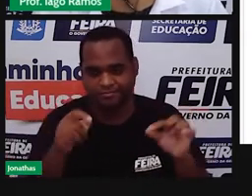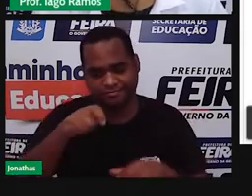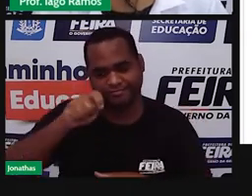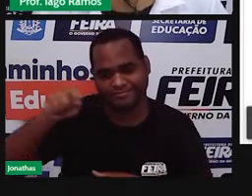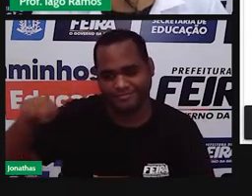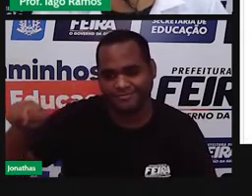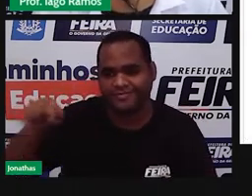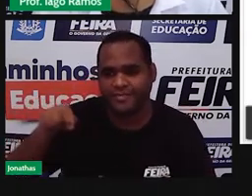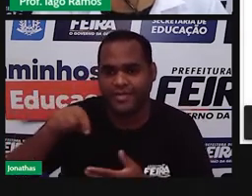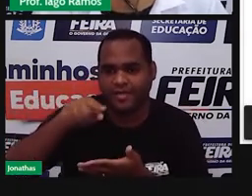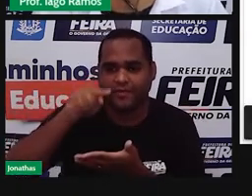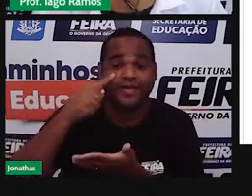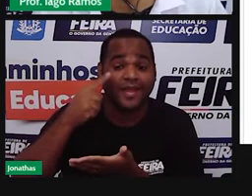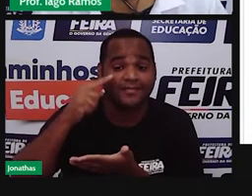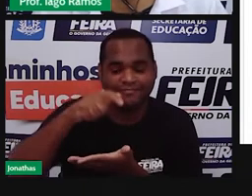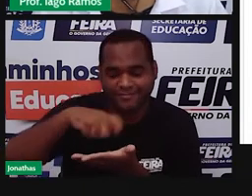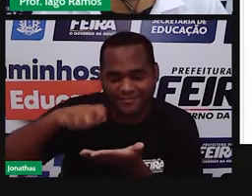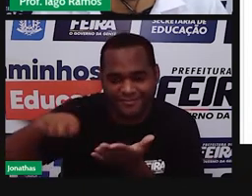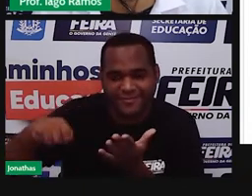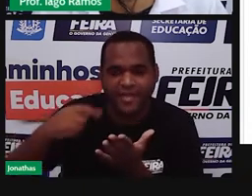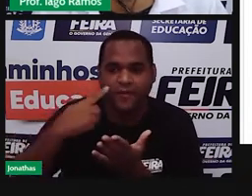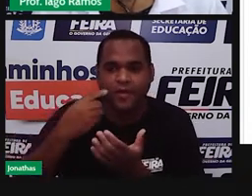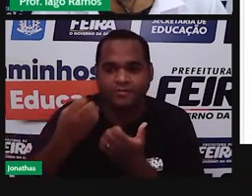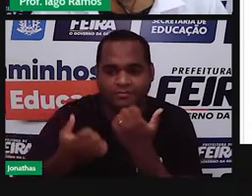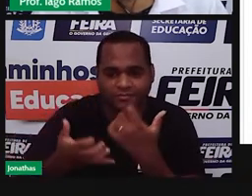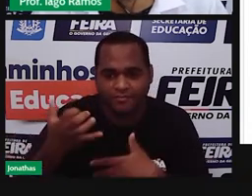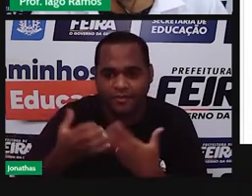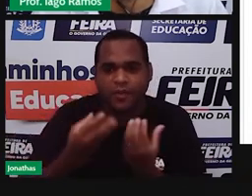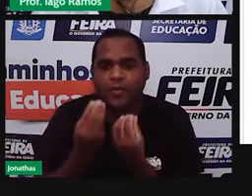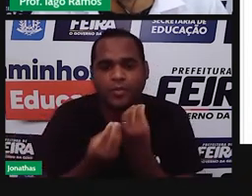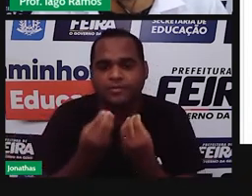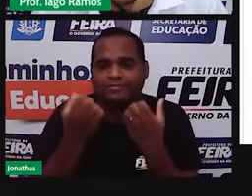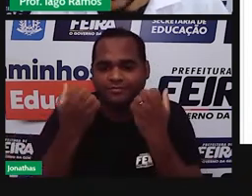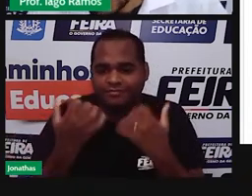Vamos escrever ali o resultado. Ó.